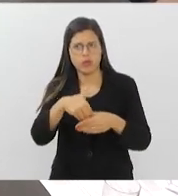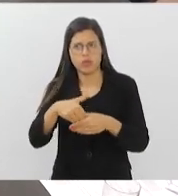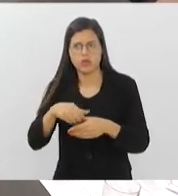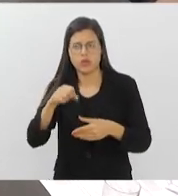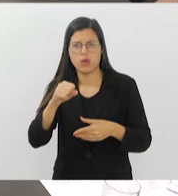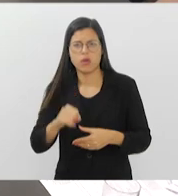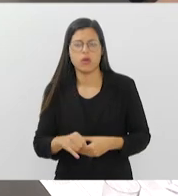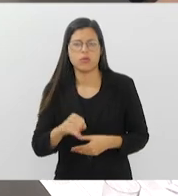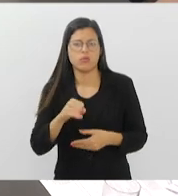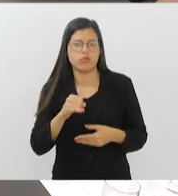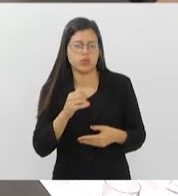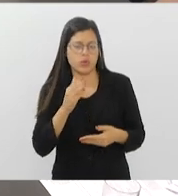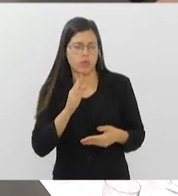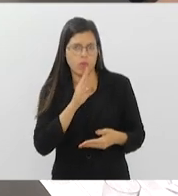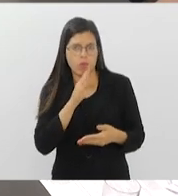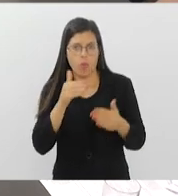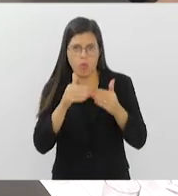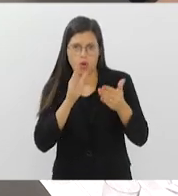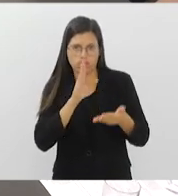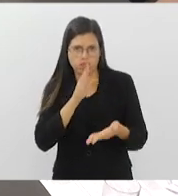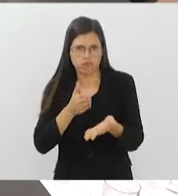aprovam, permaneçam como estão, aprovado.